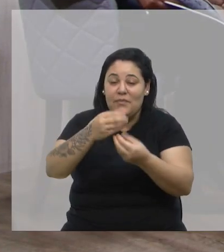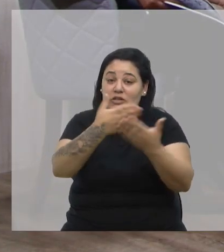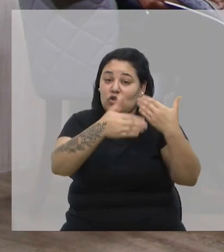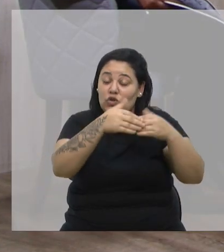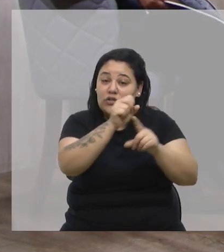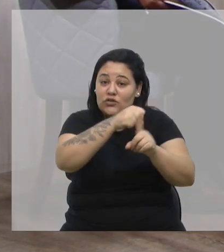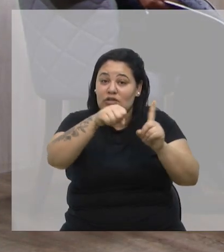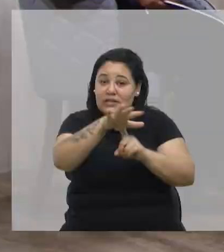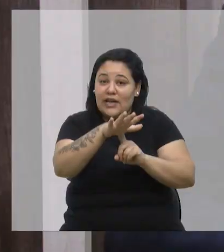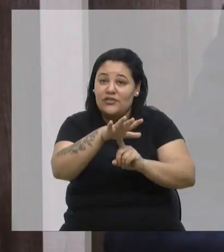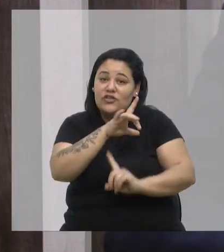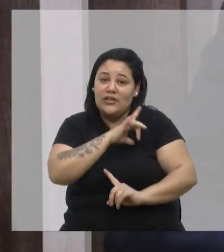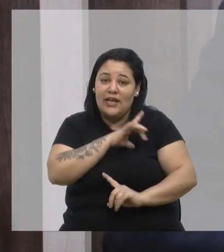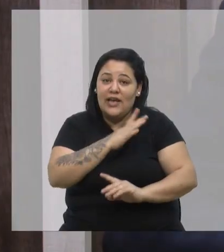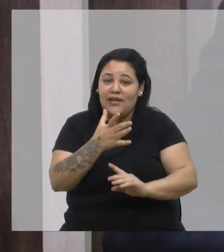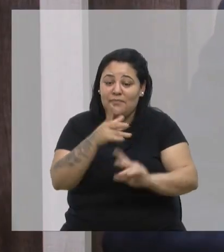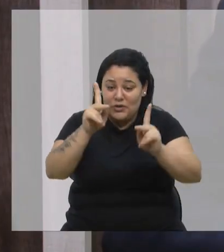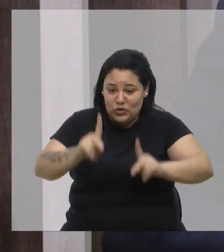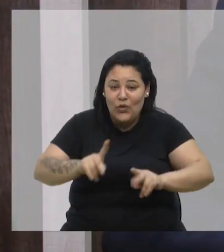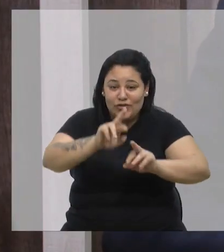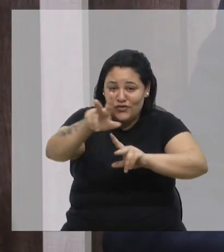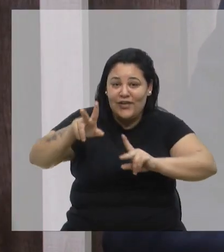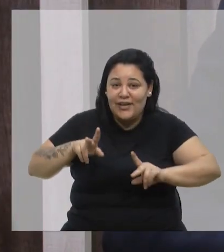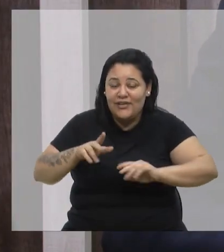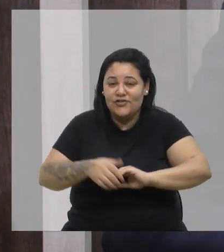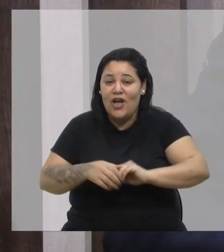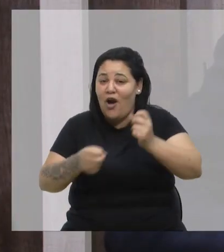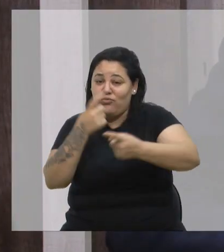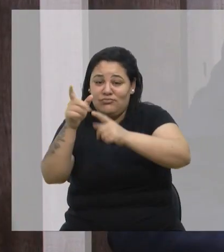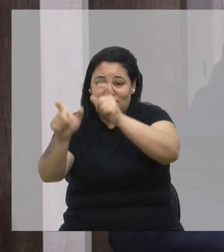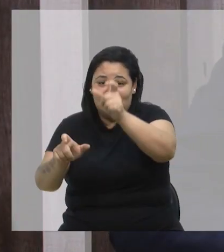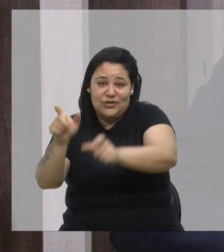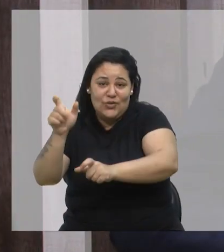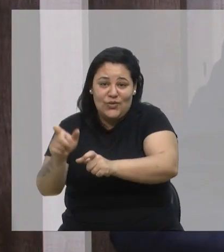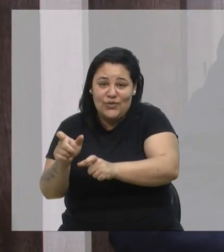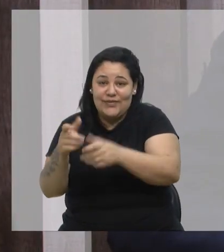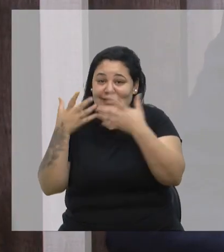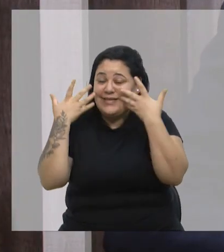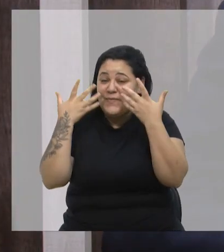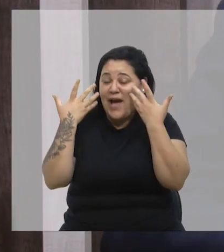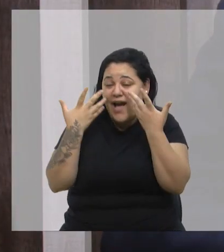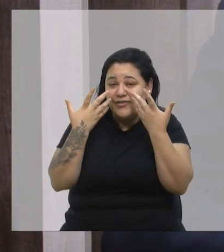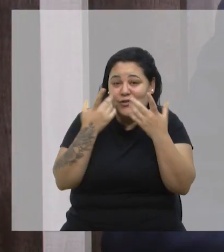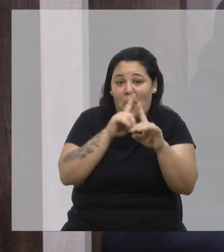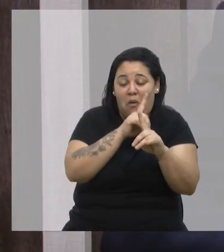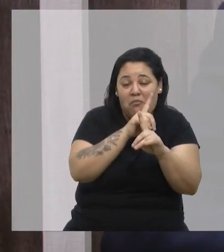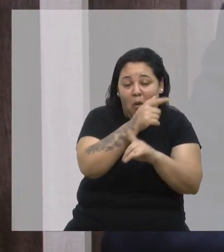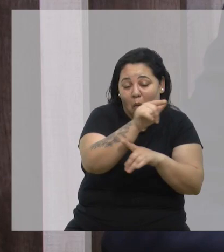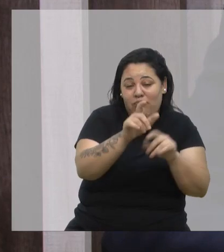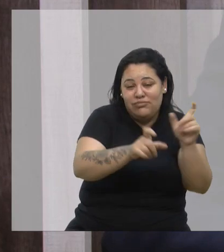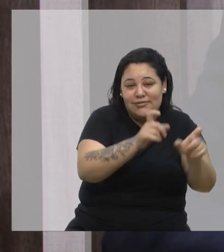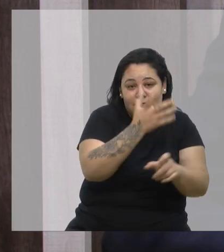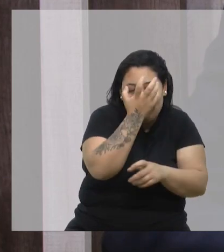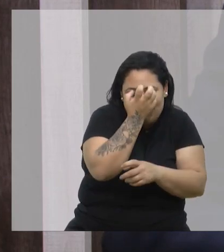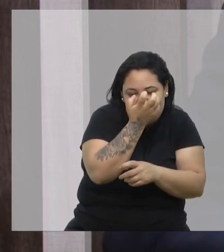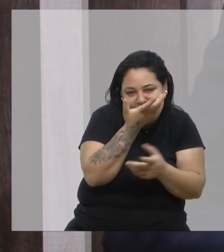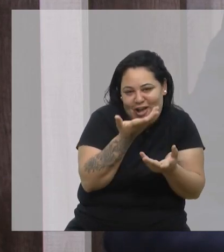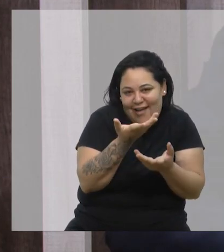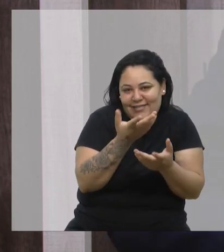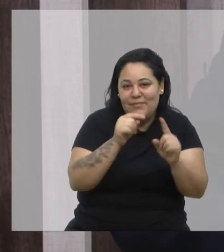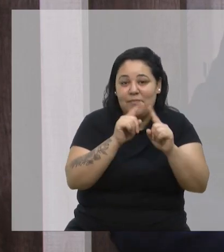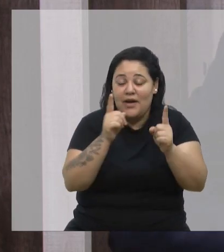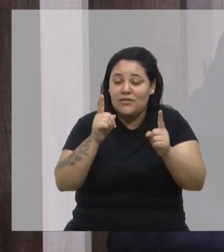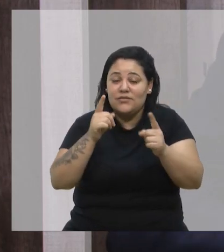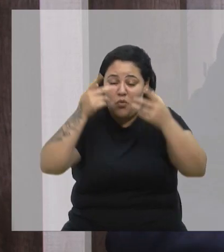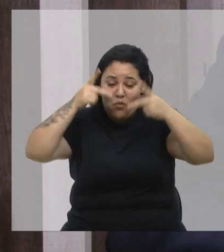caricatos e tal, mas que a sociedade de modo geral tem, né? Às vezes com uma roupagem um pouco mais simpática, com uma roupagem mais antipática,